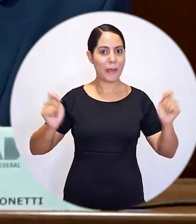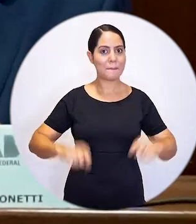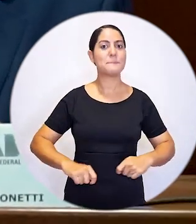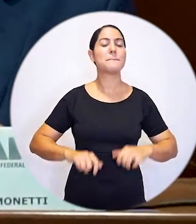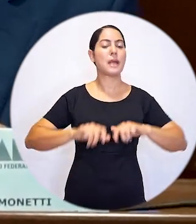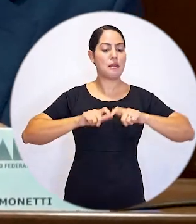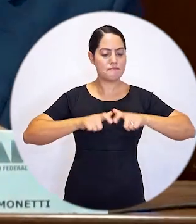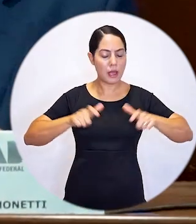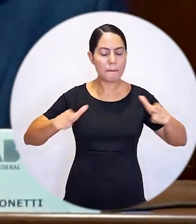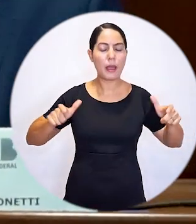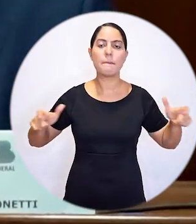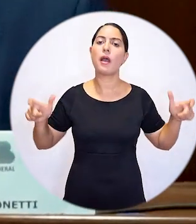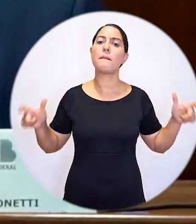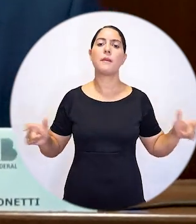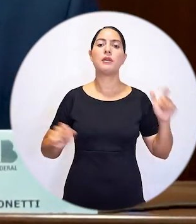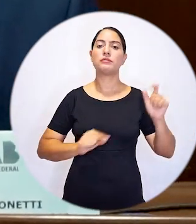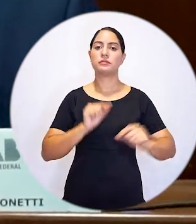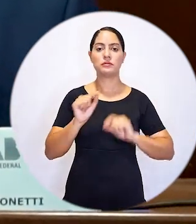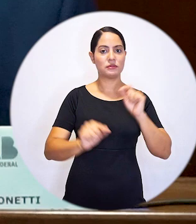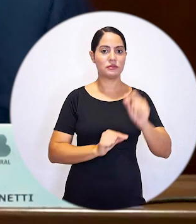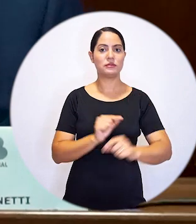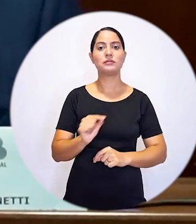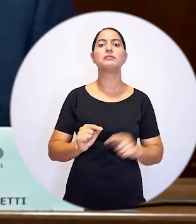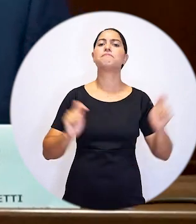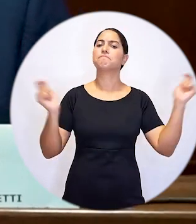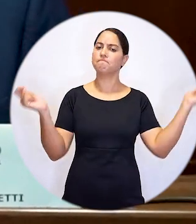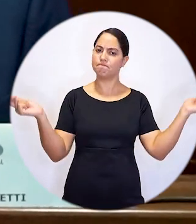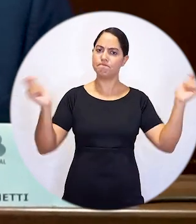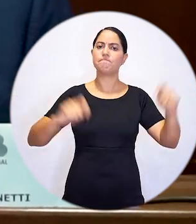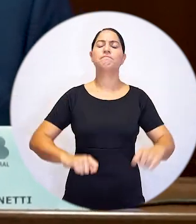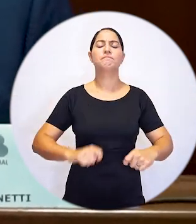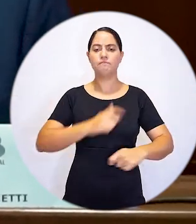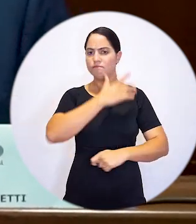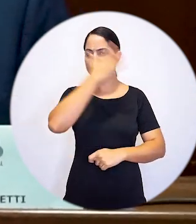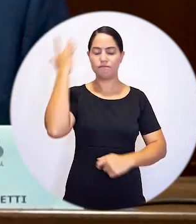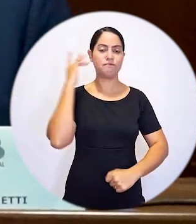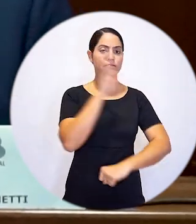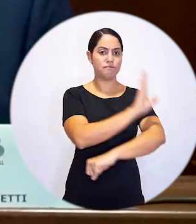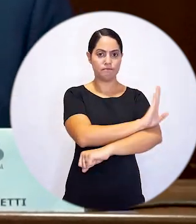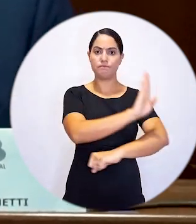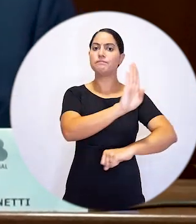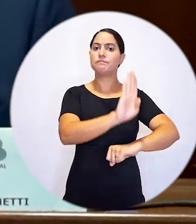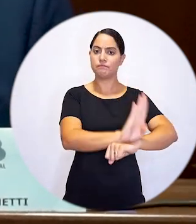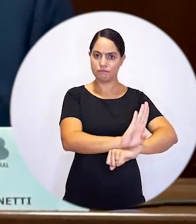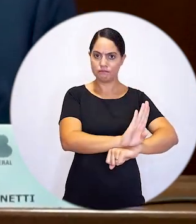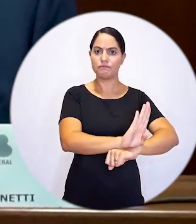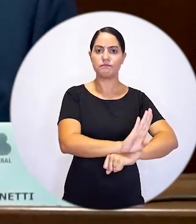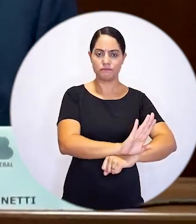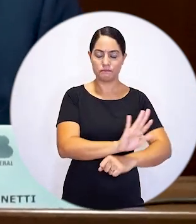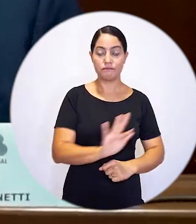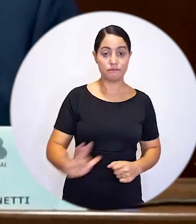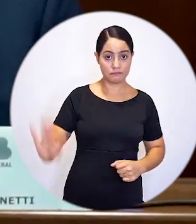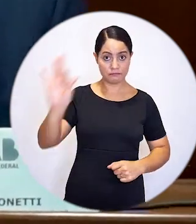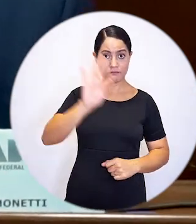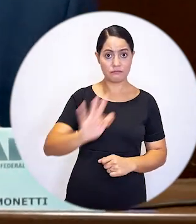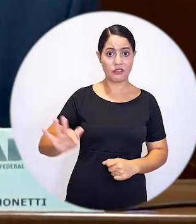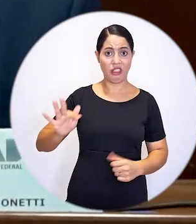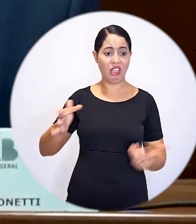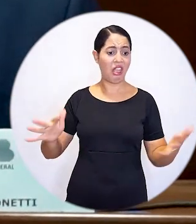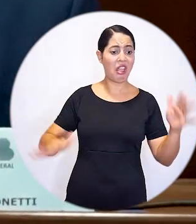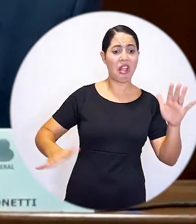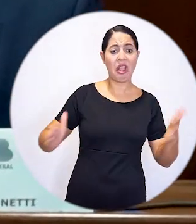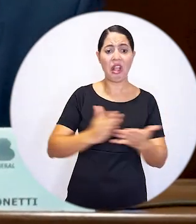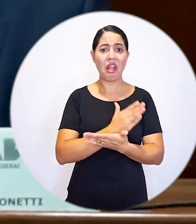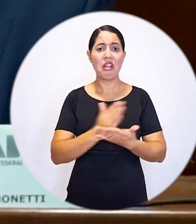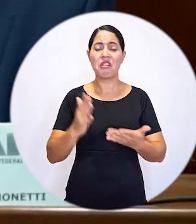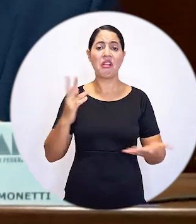as possibilidades que a escola tem e levar a capacitação necessária para aqueles bacharéis que saem